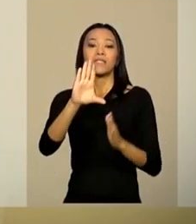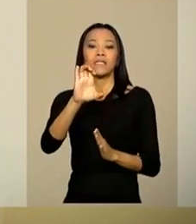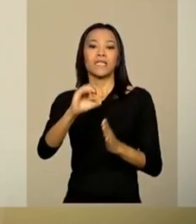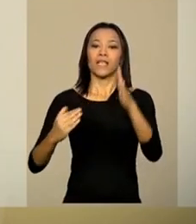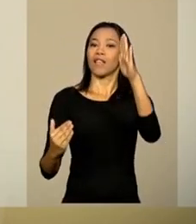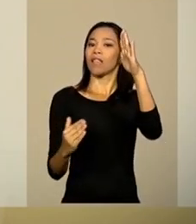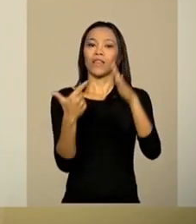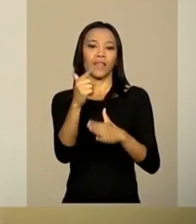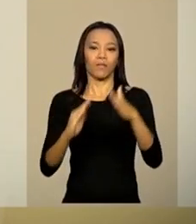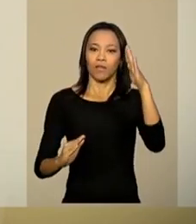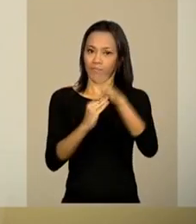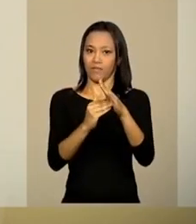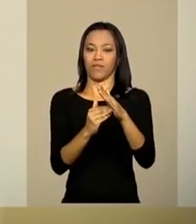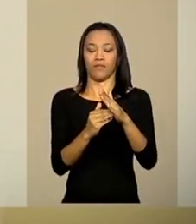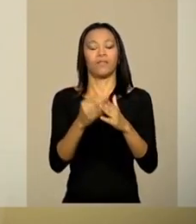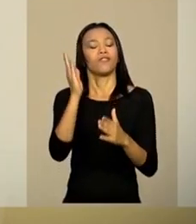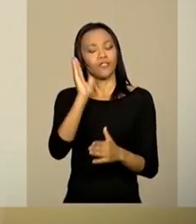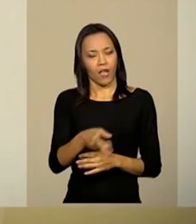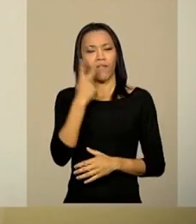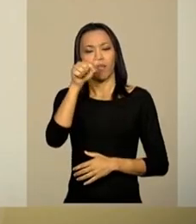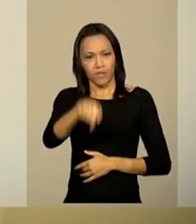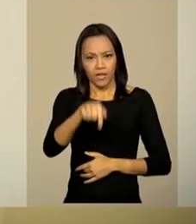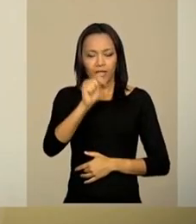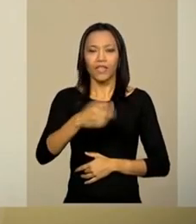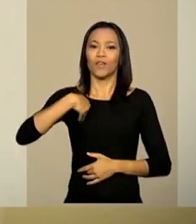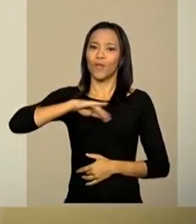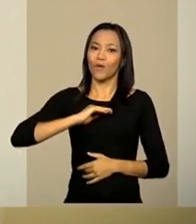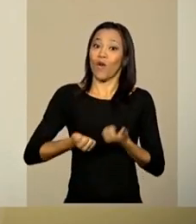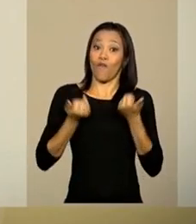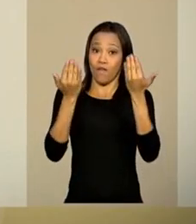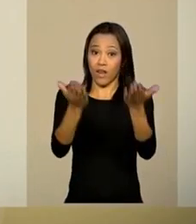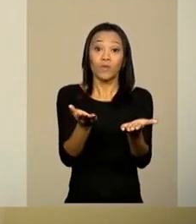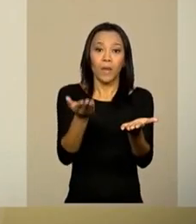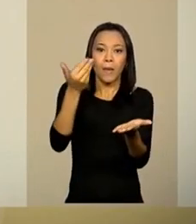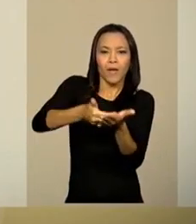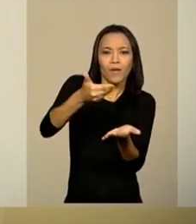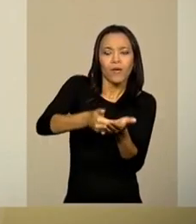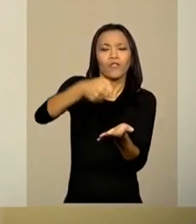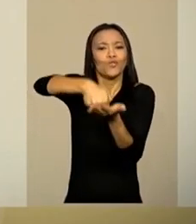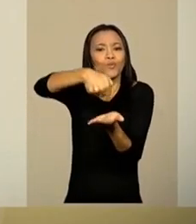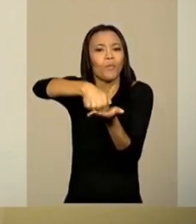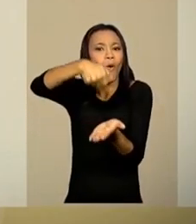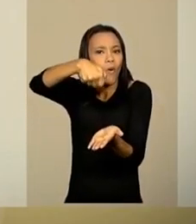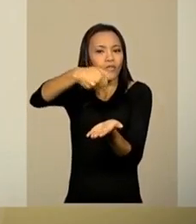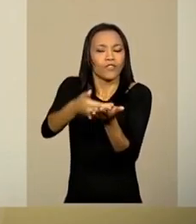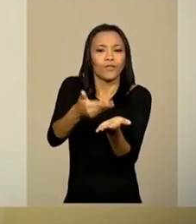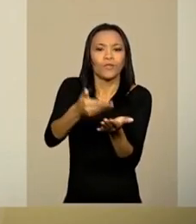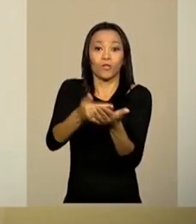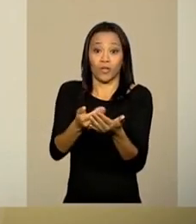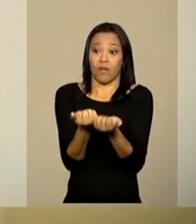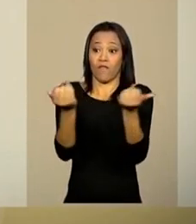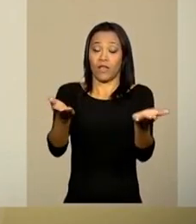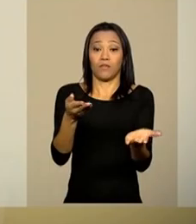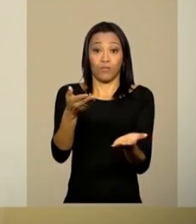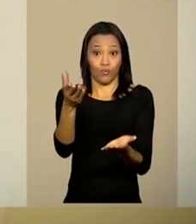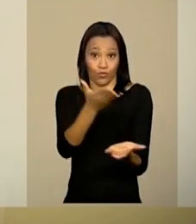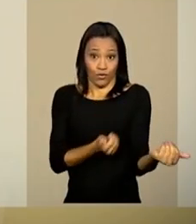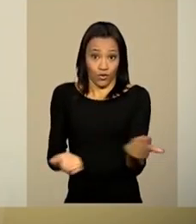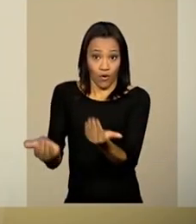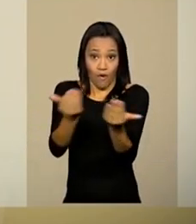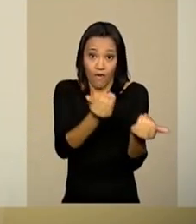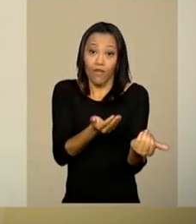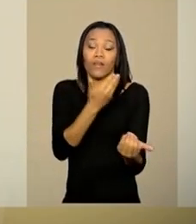Café sobre o Ciência Sem Fronteiras, o nosso programa que oferece bolsas para os jovens das nossas universidades estudarem no